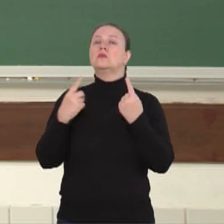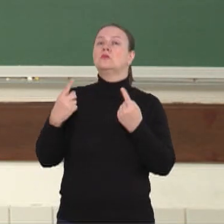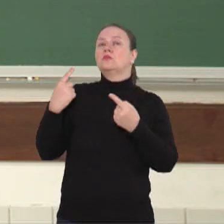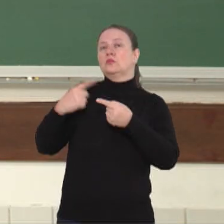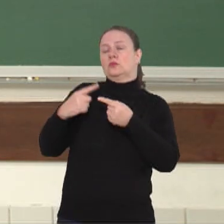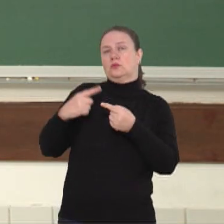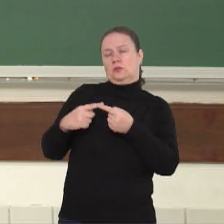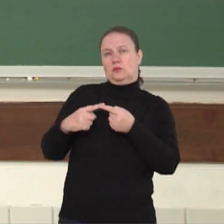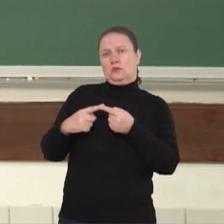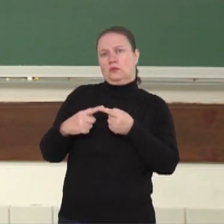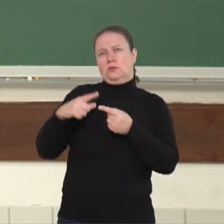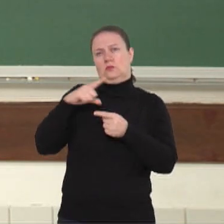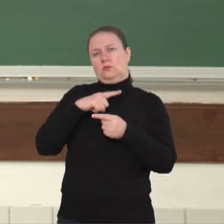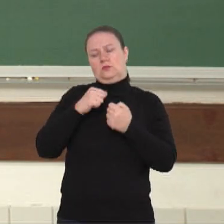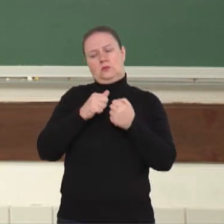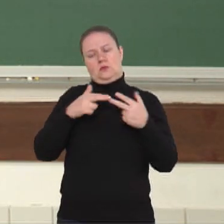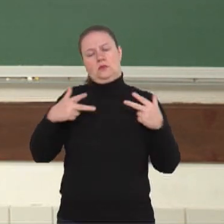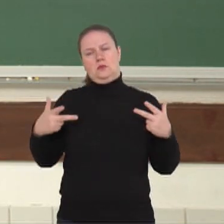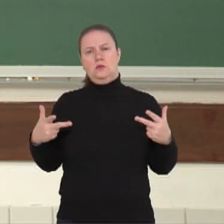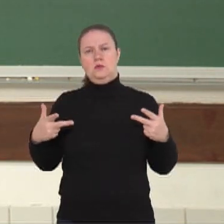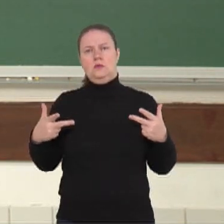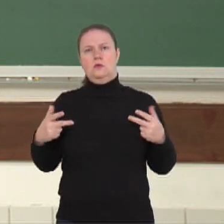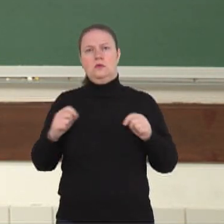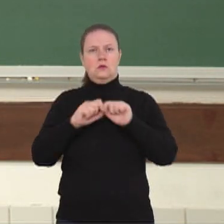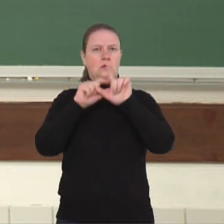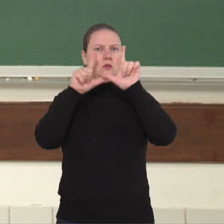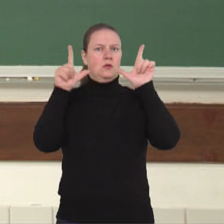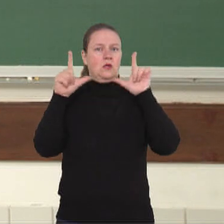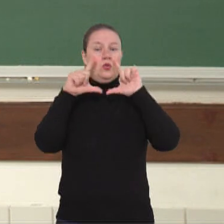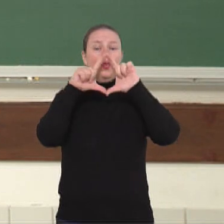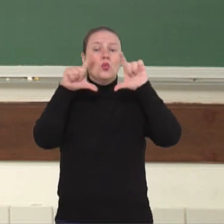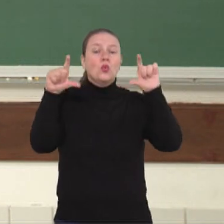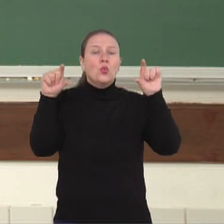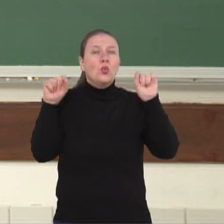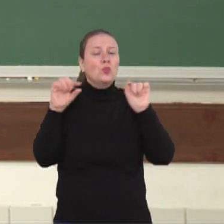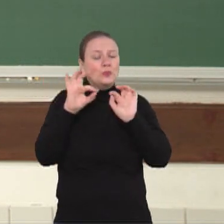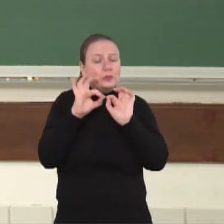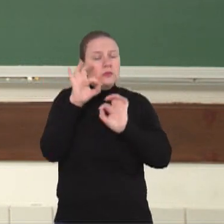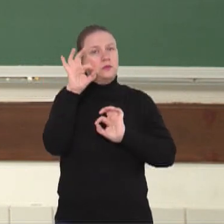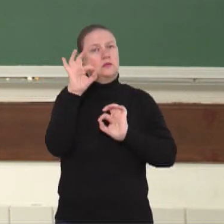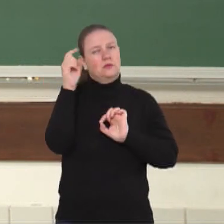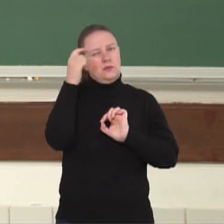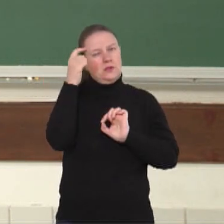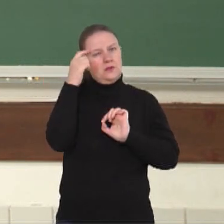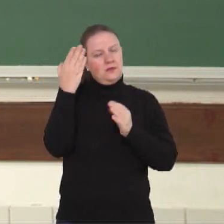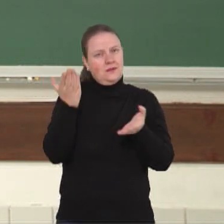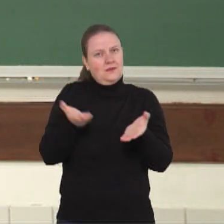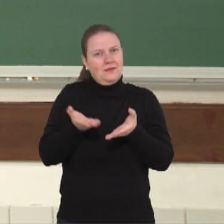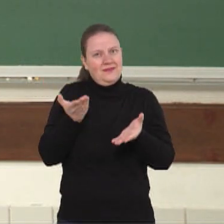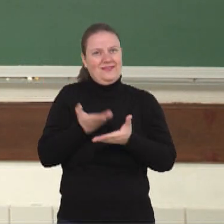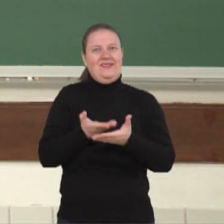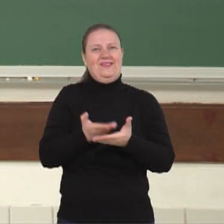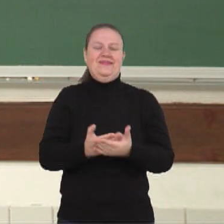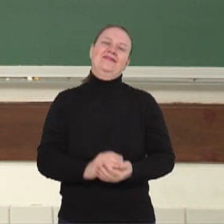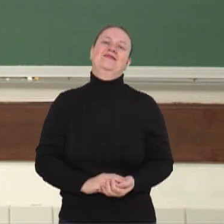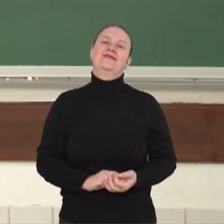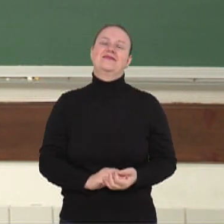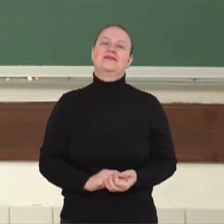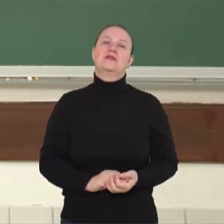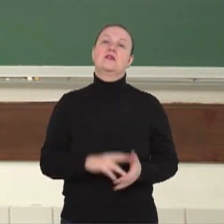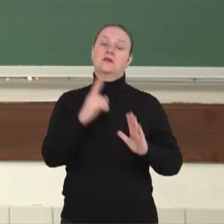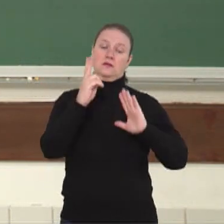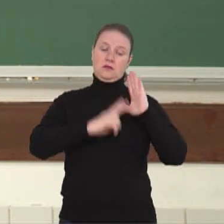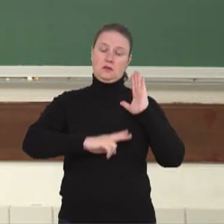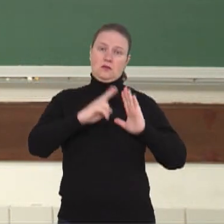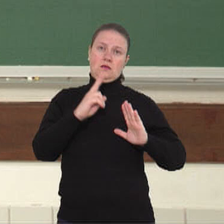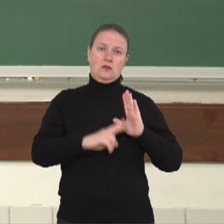tem isso de resenha. Claro que eu tirei um trechinho só para a gente pensar aqui na aula, tá? Você vai ler, vai